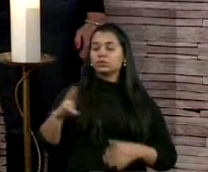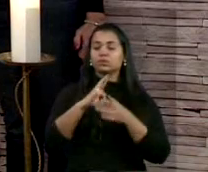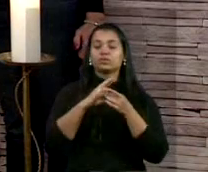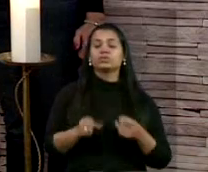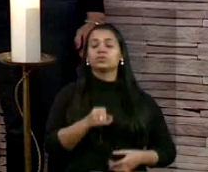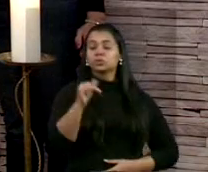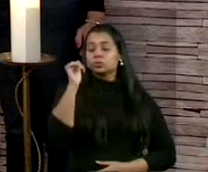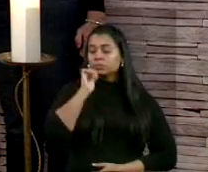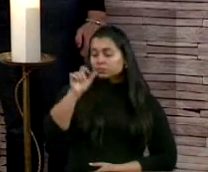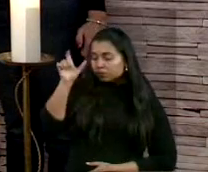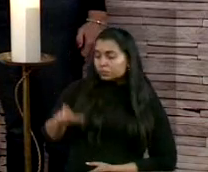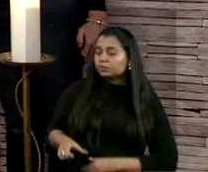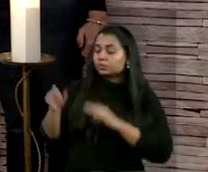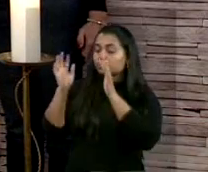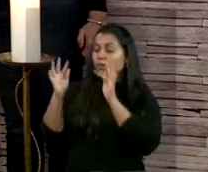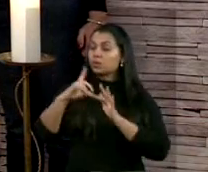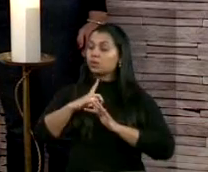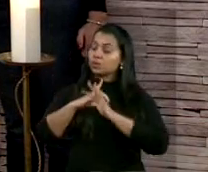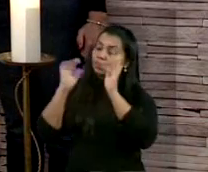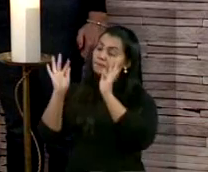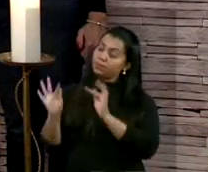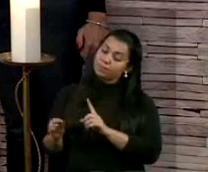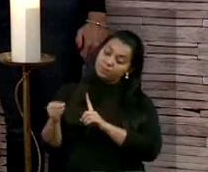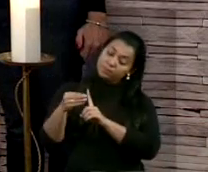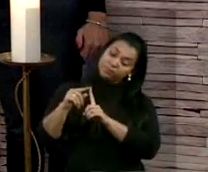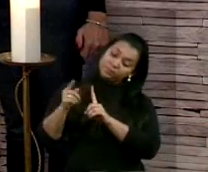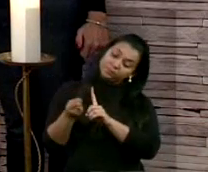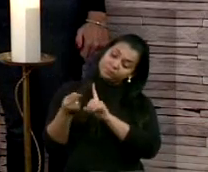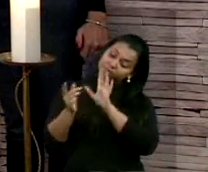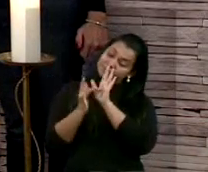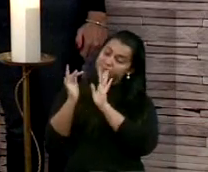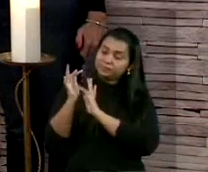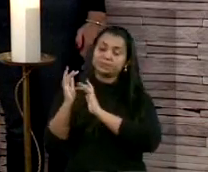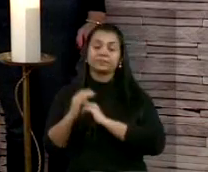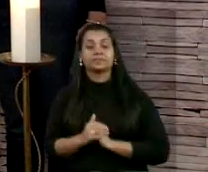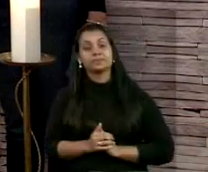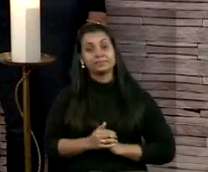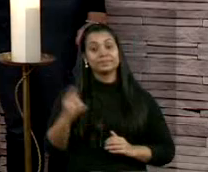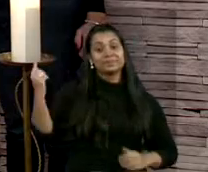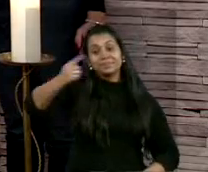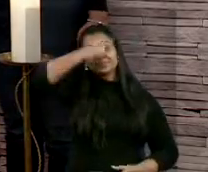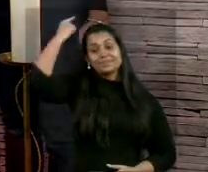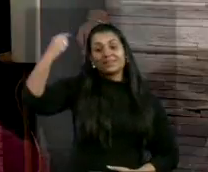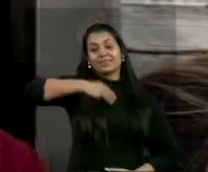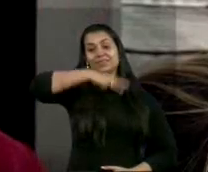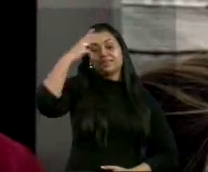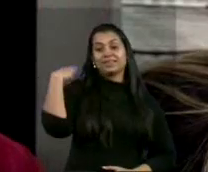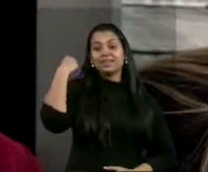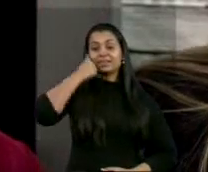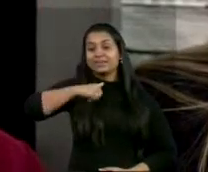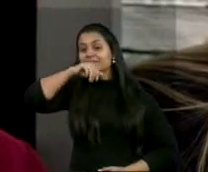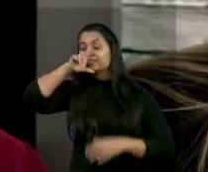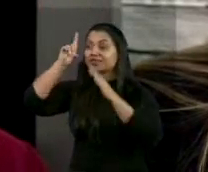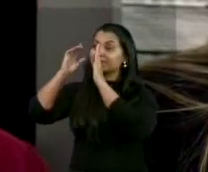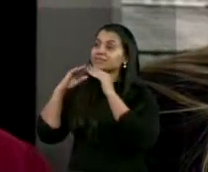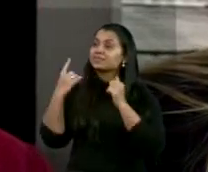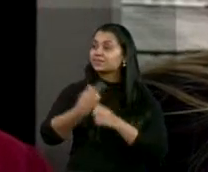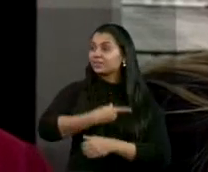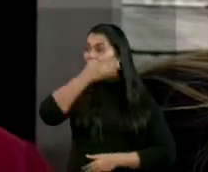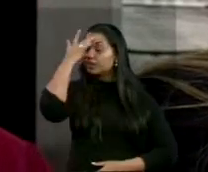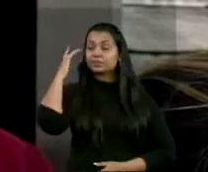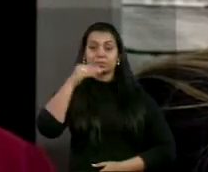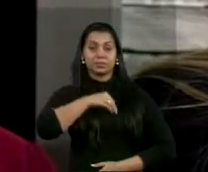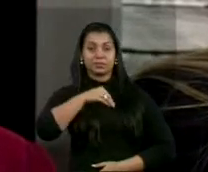graça, o Senhor é convosco. Bendita sois vós entre as mulheres, e bendito é o fruto do vosso ventre, Jesus. Santa Maria, Mãe de